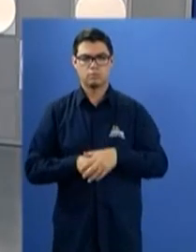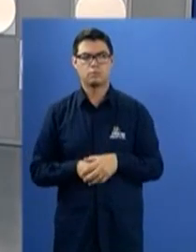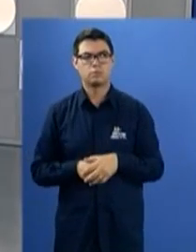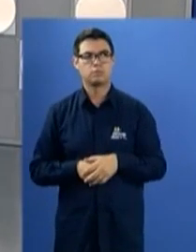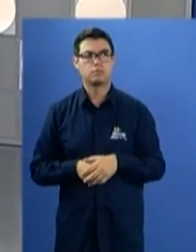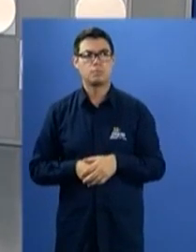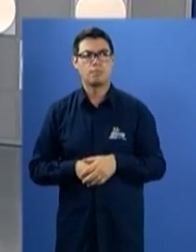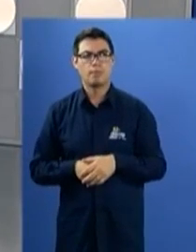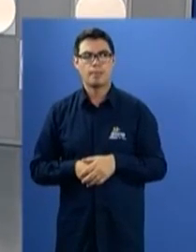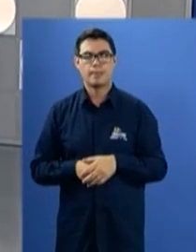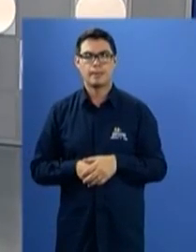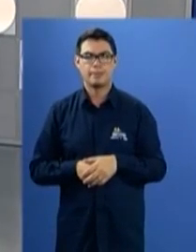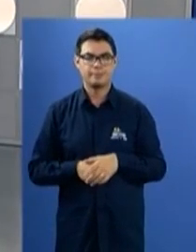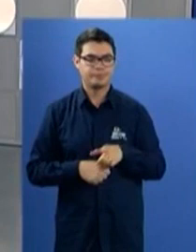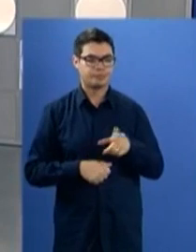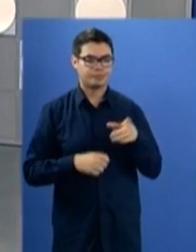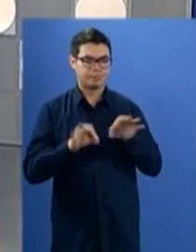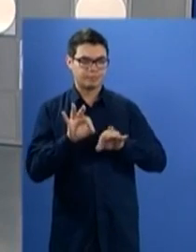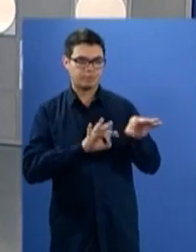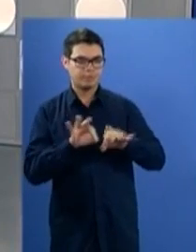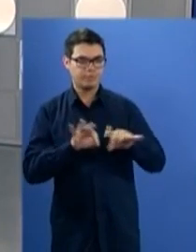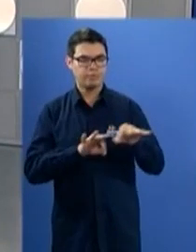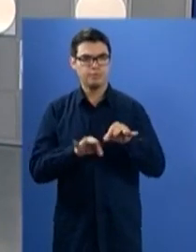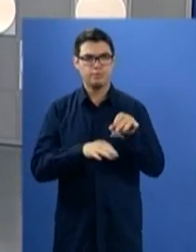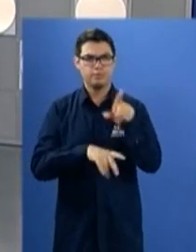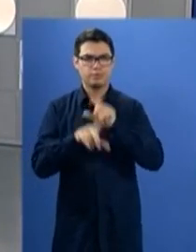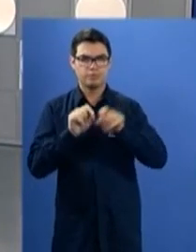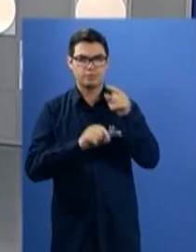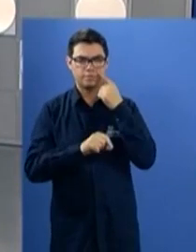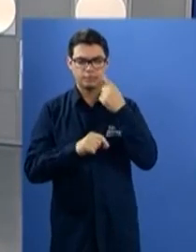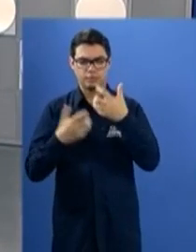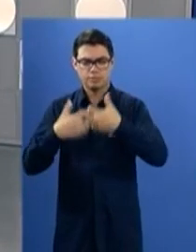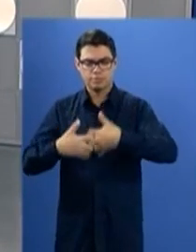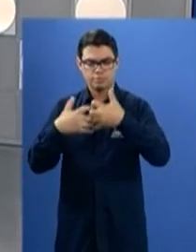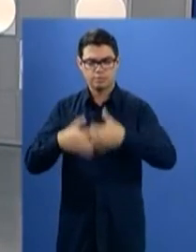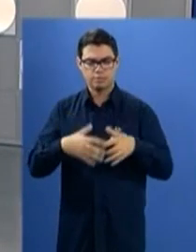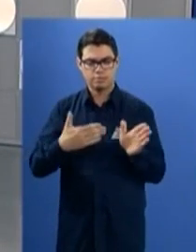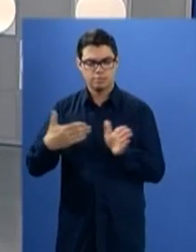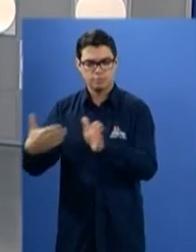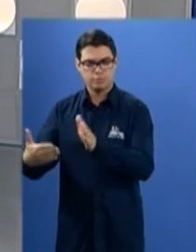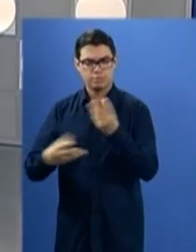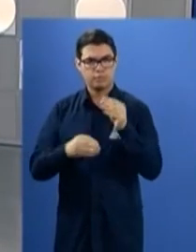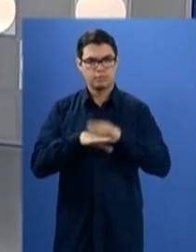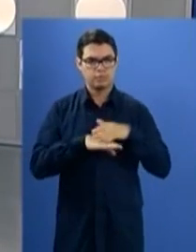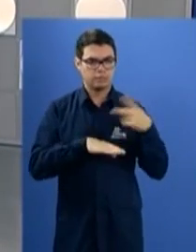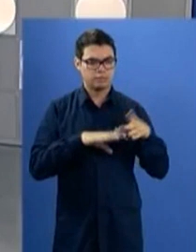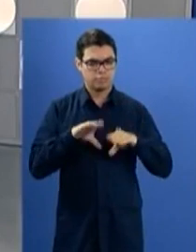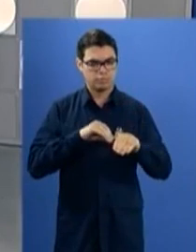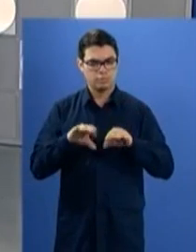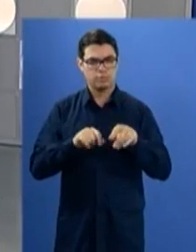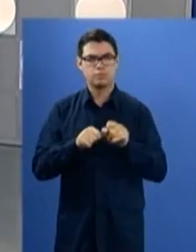uma seleção adequada em função da complexidade da tarefa? O operador